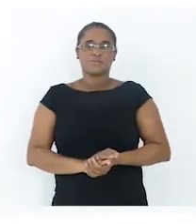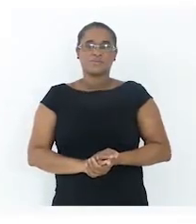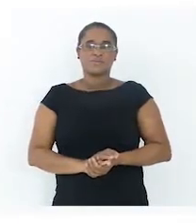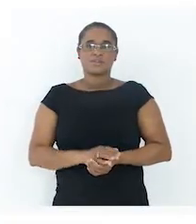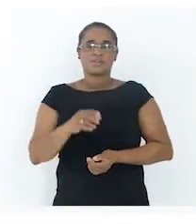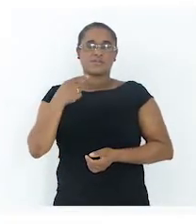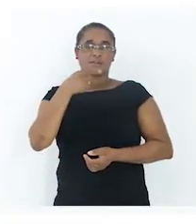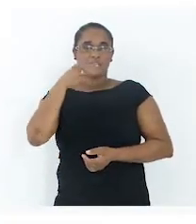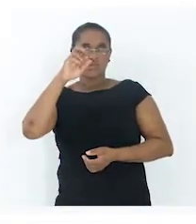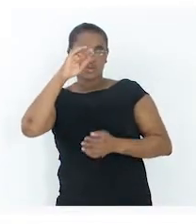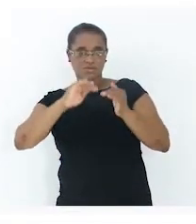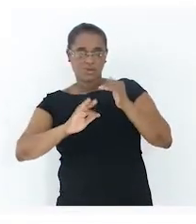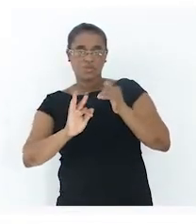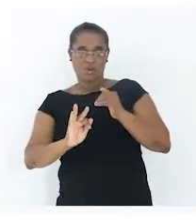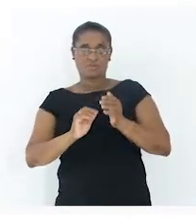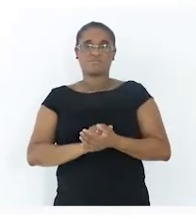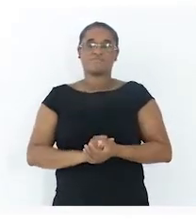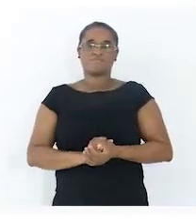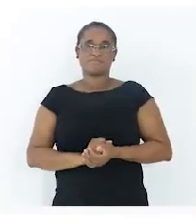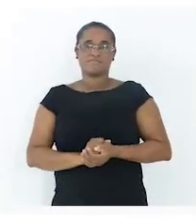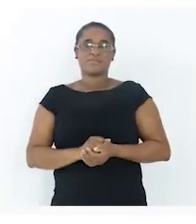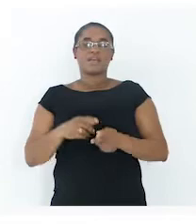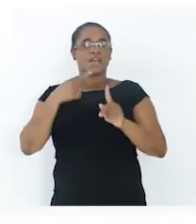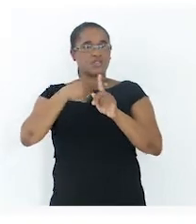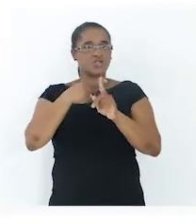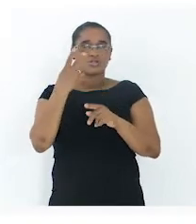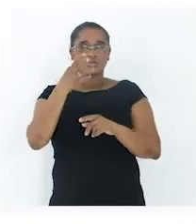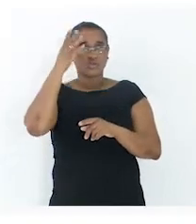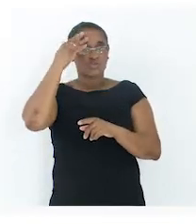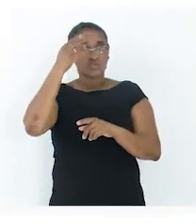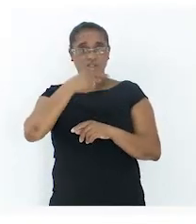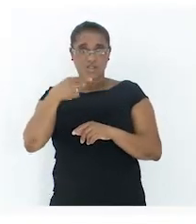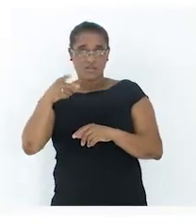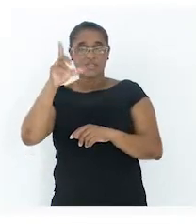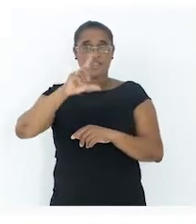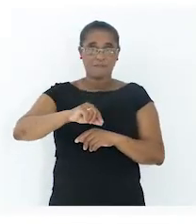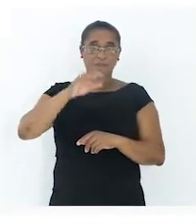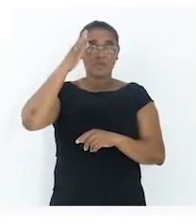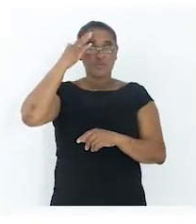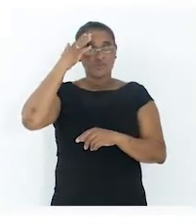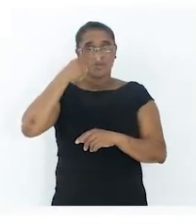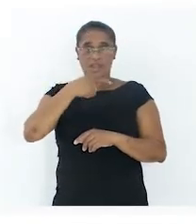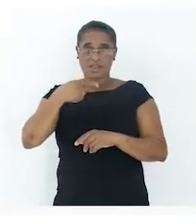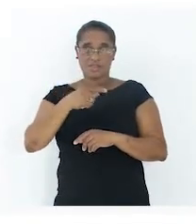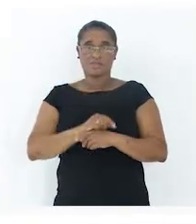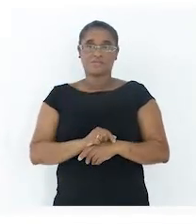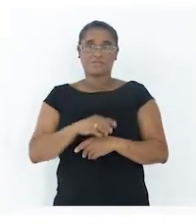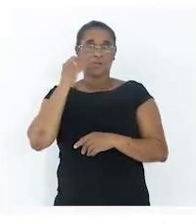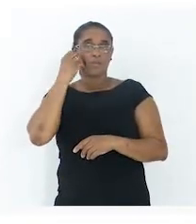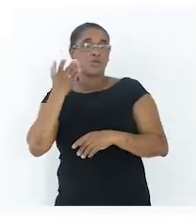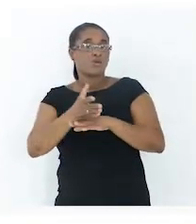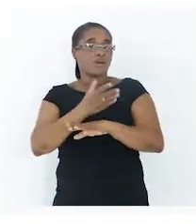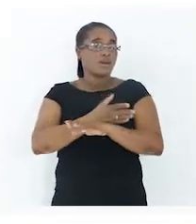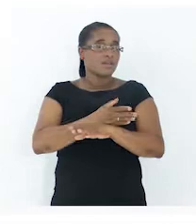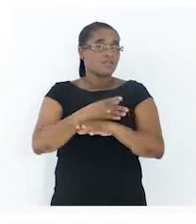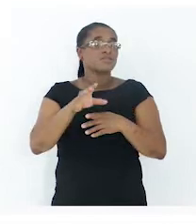A soma de dois números negativos também é um número negativo. Como já vimos anteriormente,